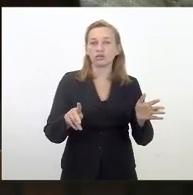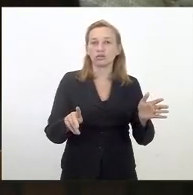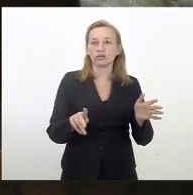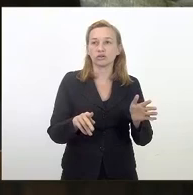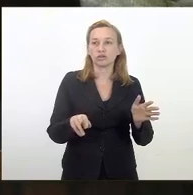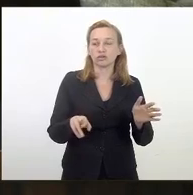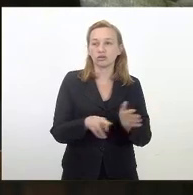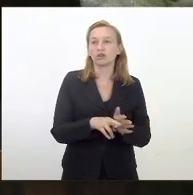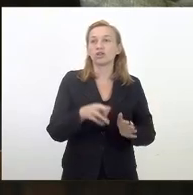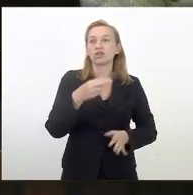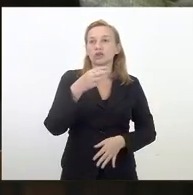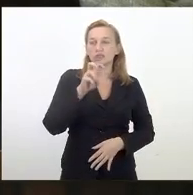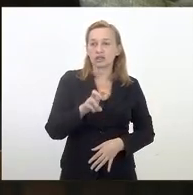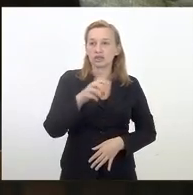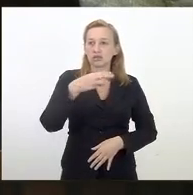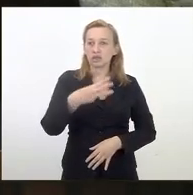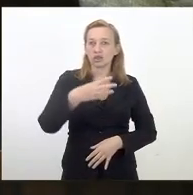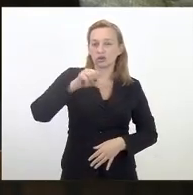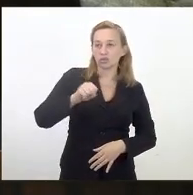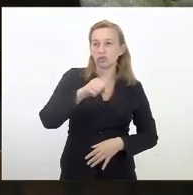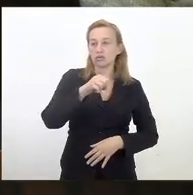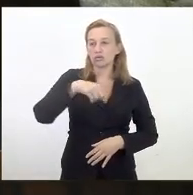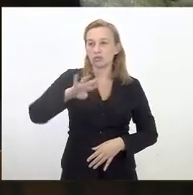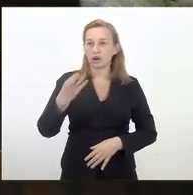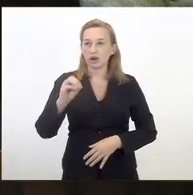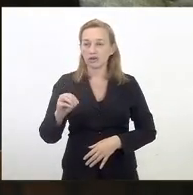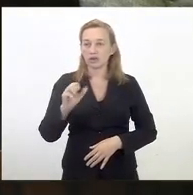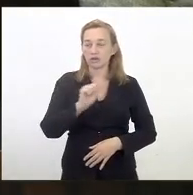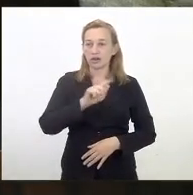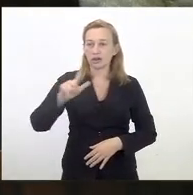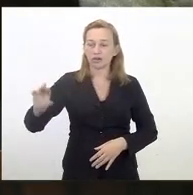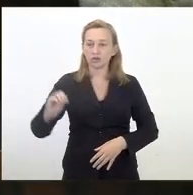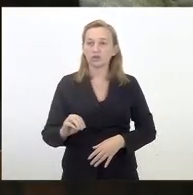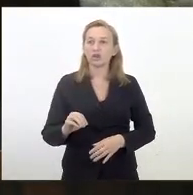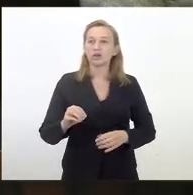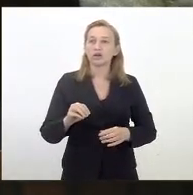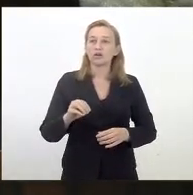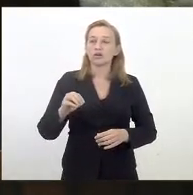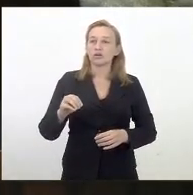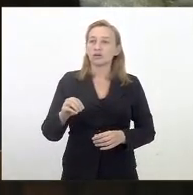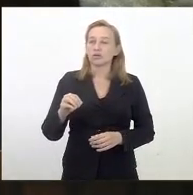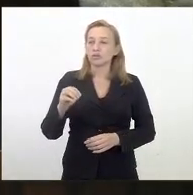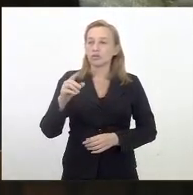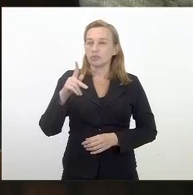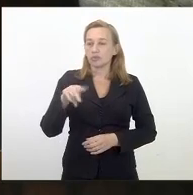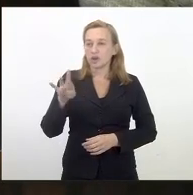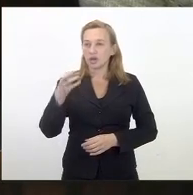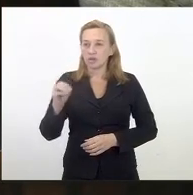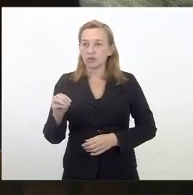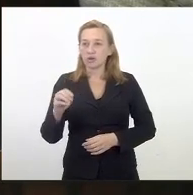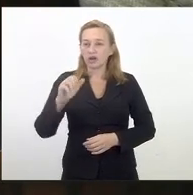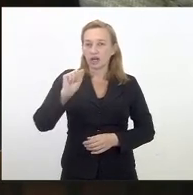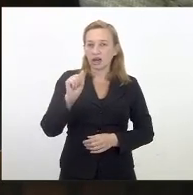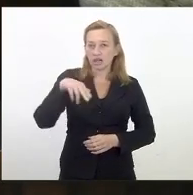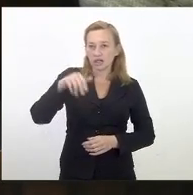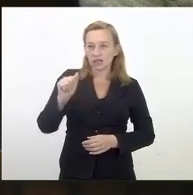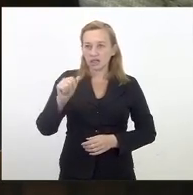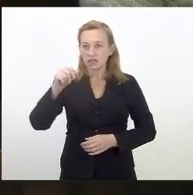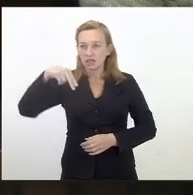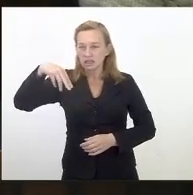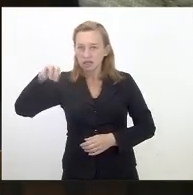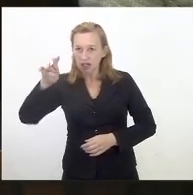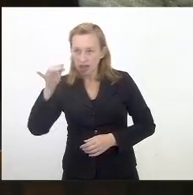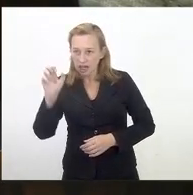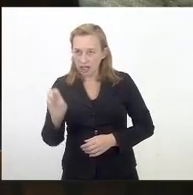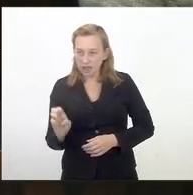21 de altura Deputado Marcos Abrahão concede o prêmio Ana Néri da saúde a sobre a Soberana ordem hospitalaria São